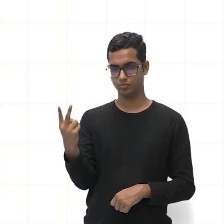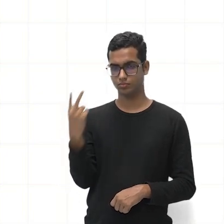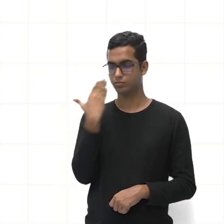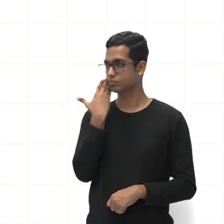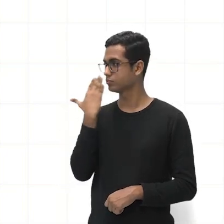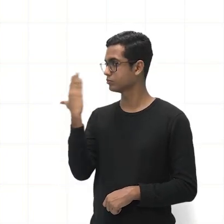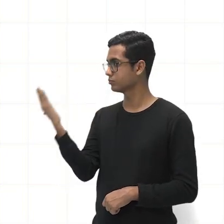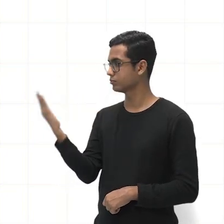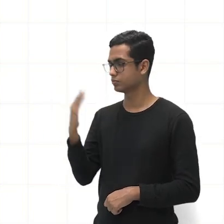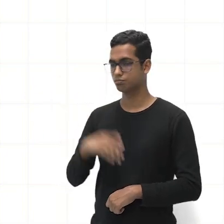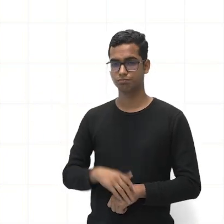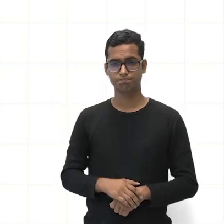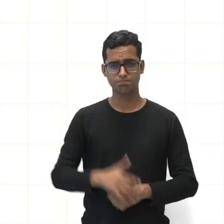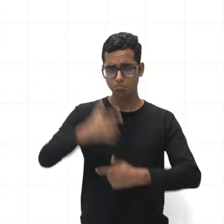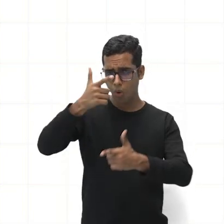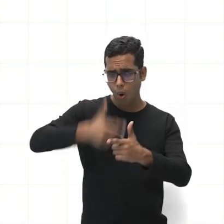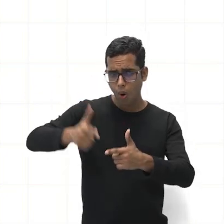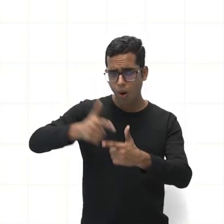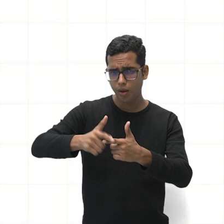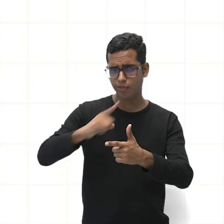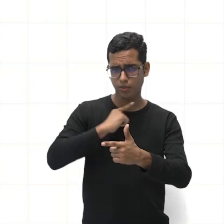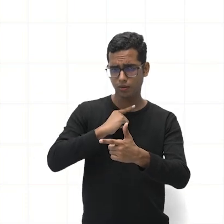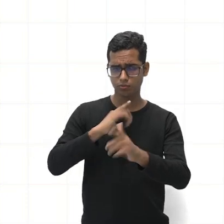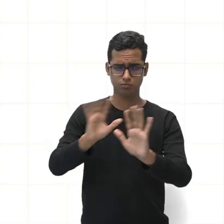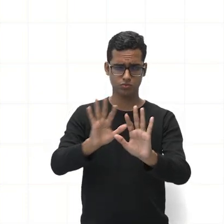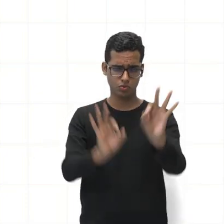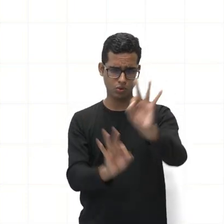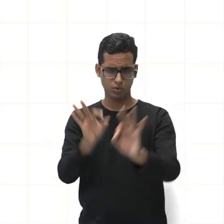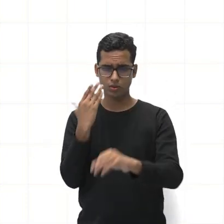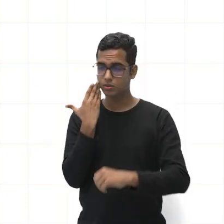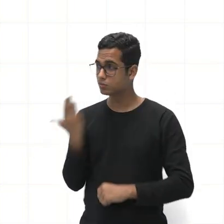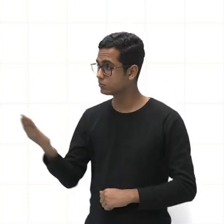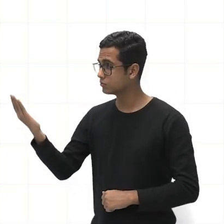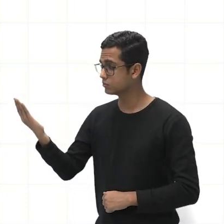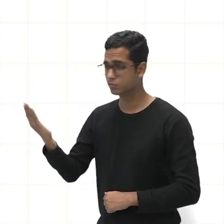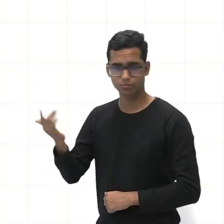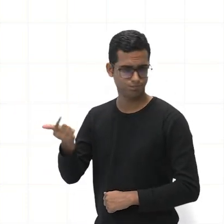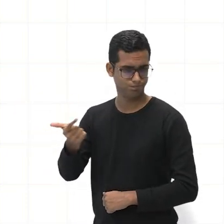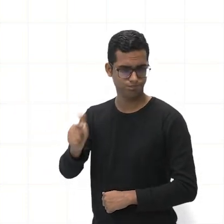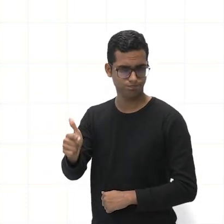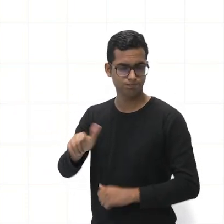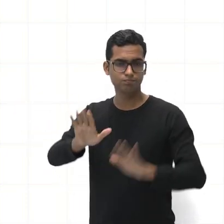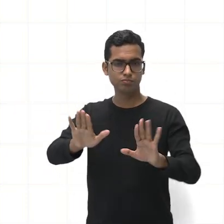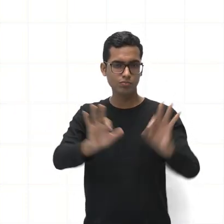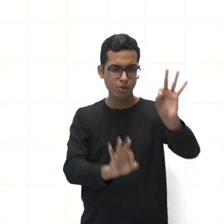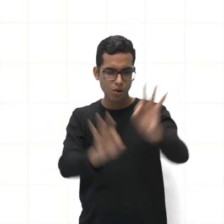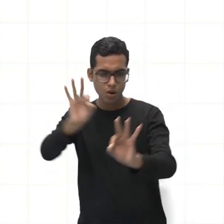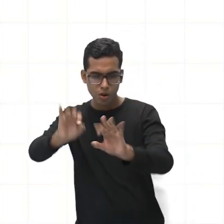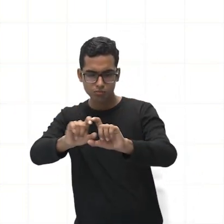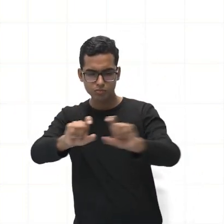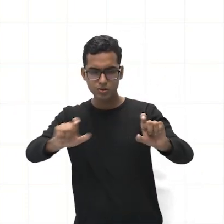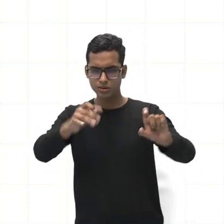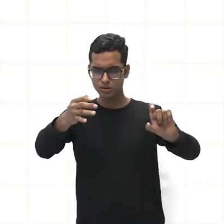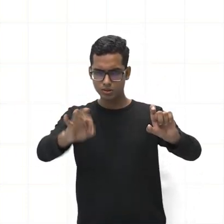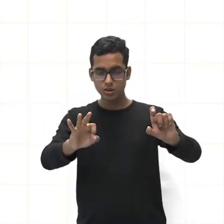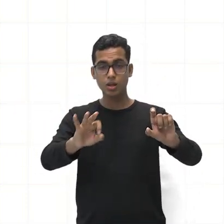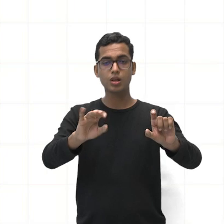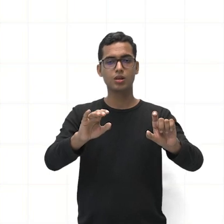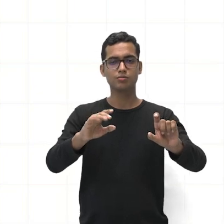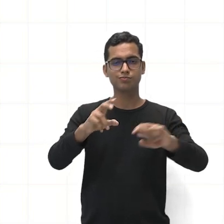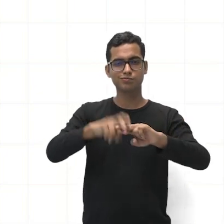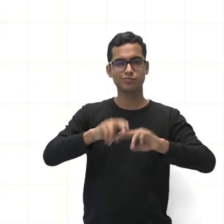13,752. Não existe problema algum, certo? Mas para critério de organização, né, costuma-se